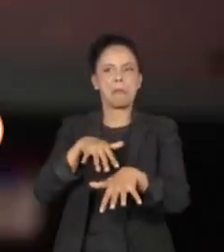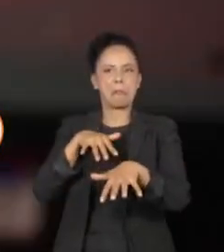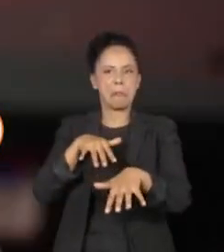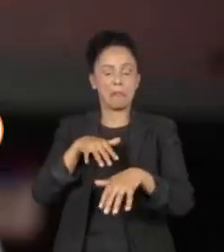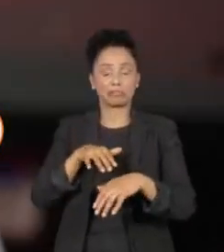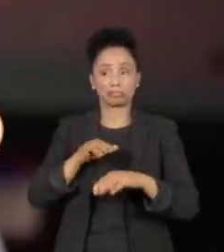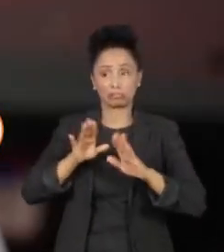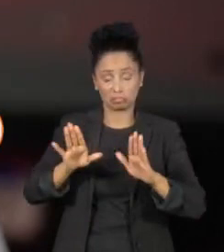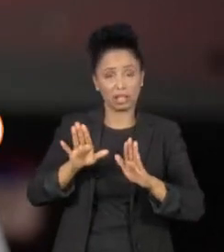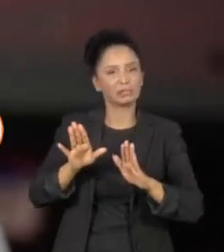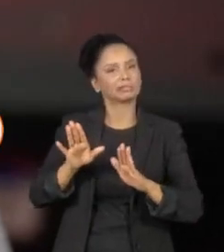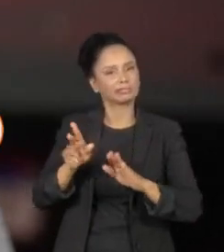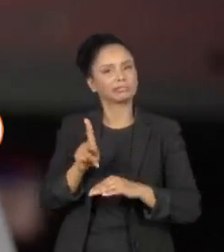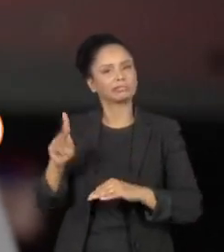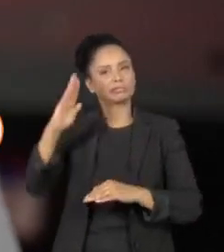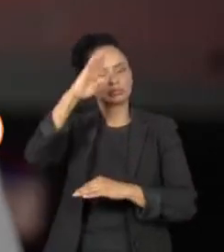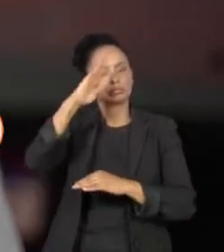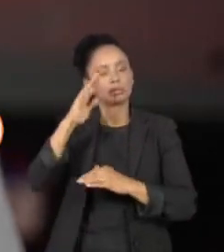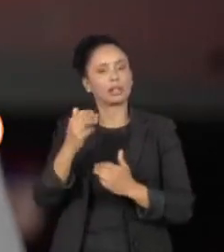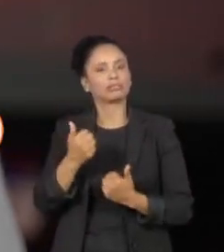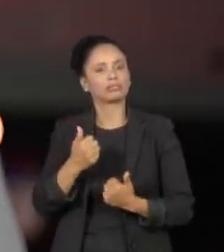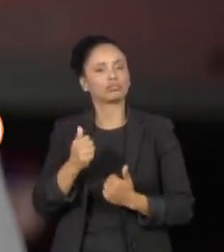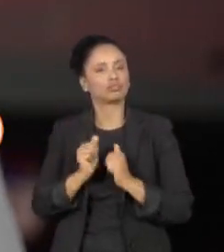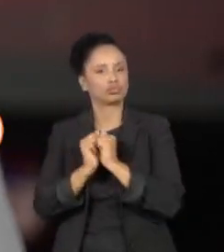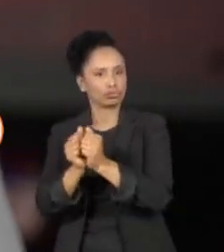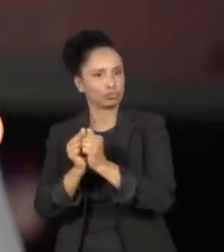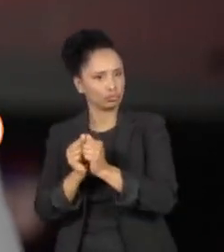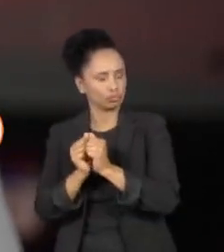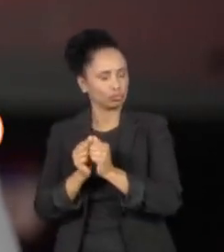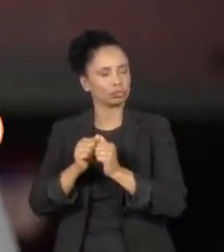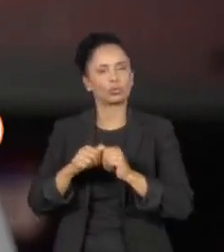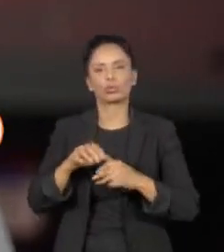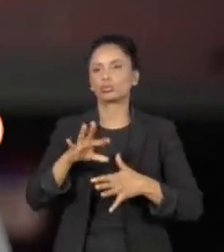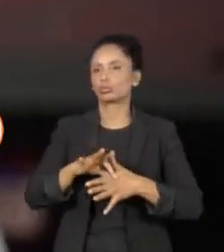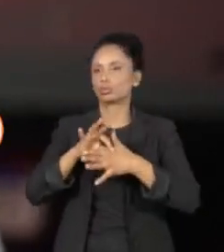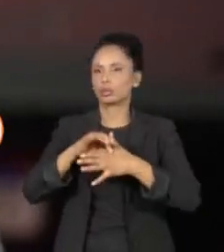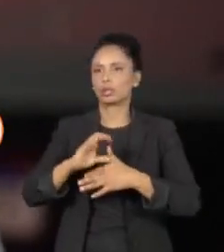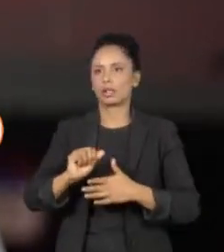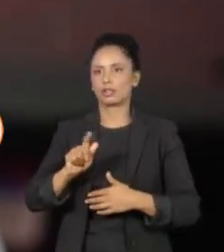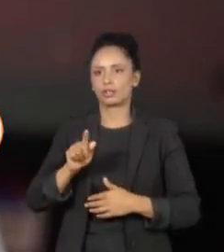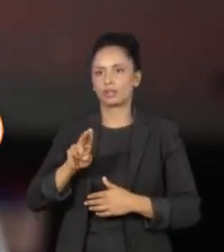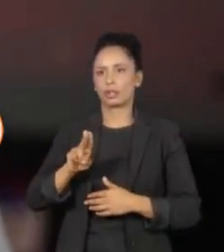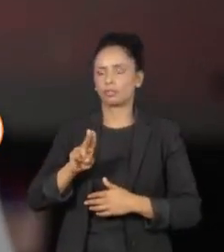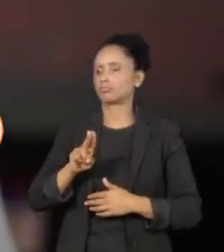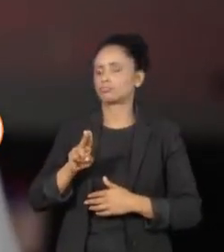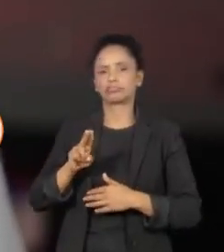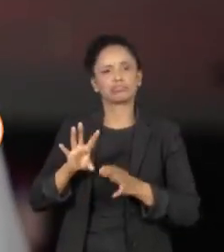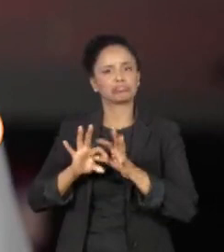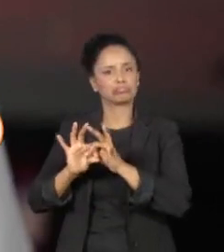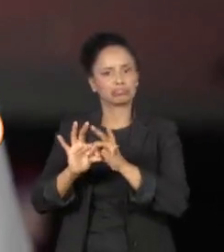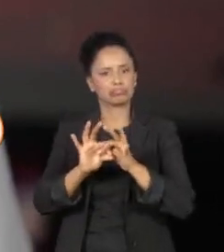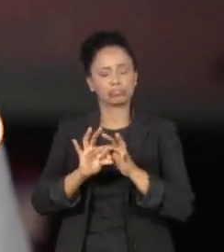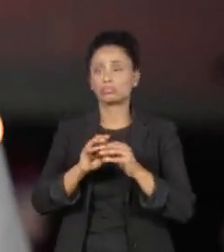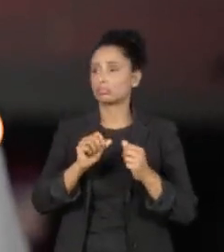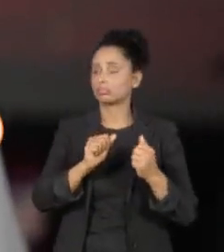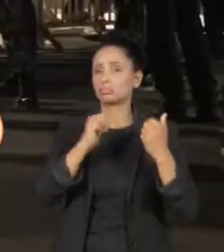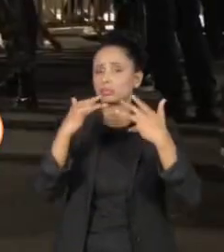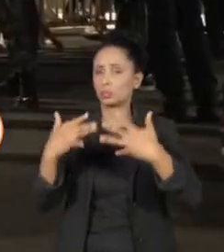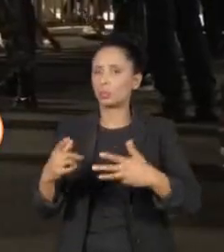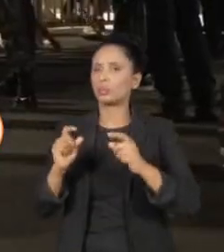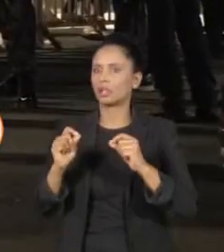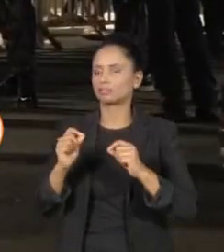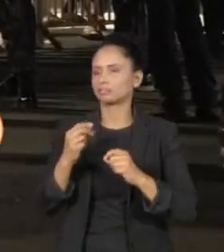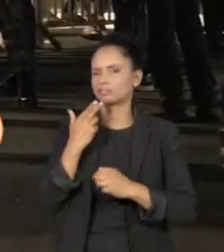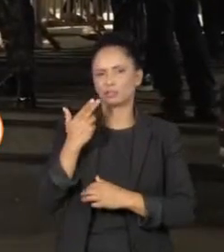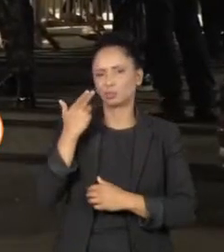da Advocacia-Geral da União, Bruno Bianco, mas ele teria dito que não tem como assegurar se essa fala dele vai